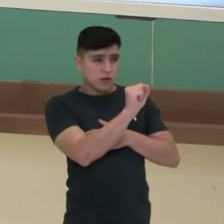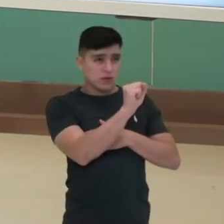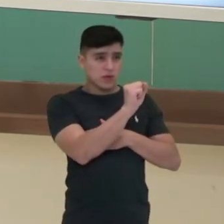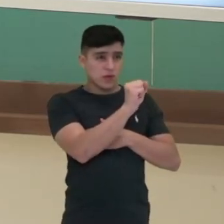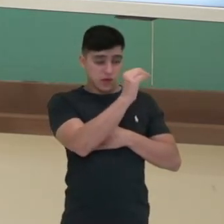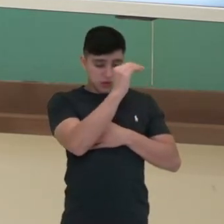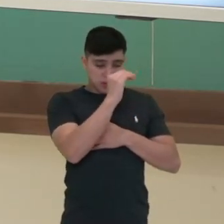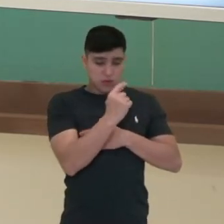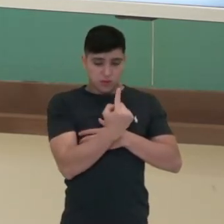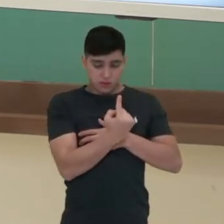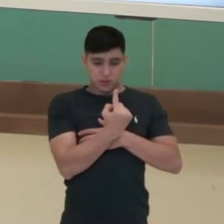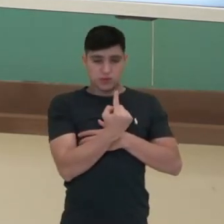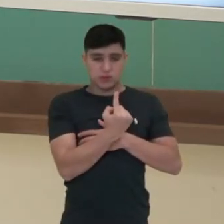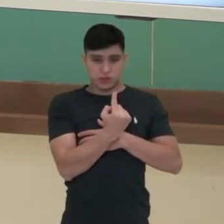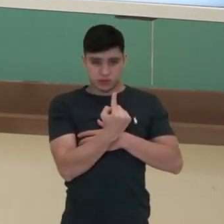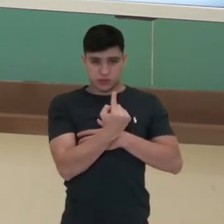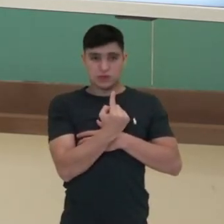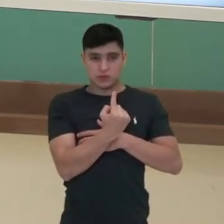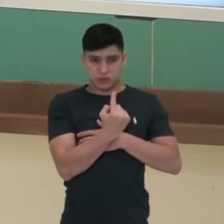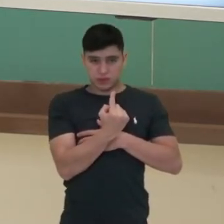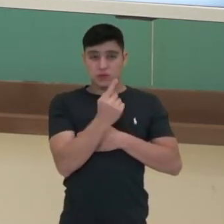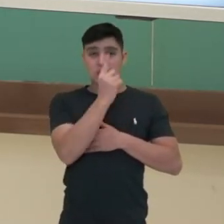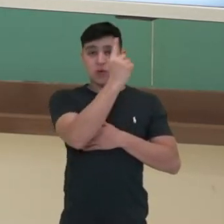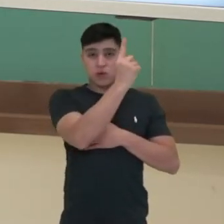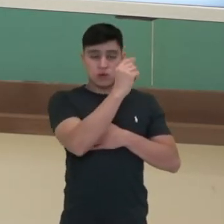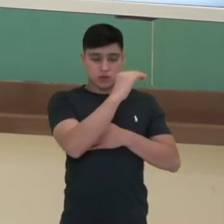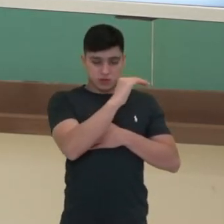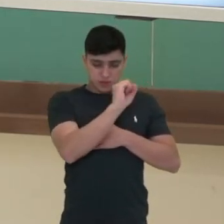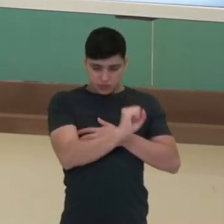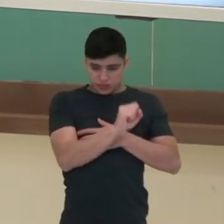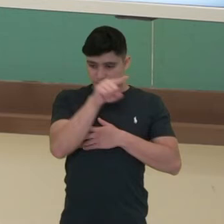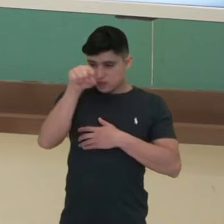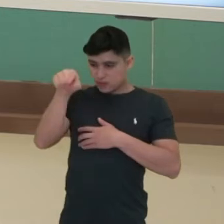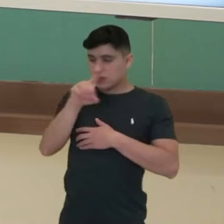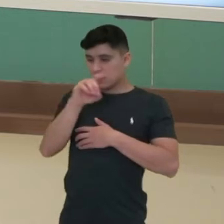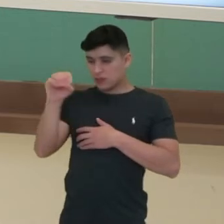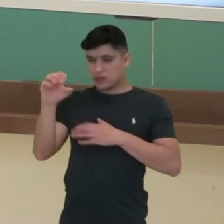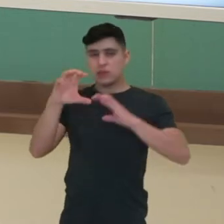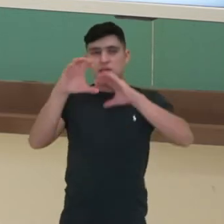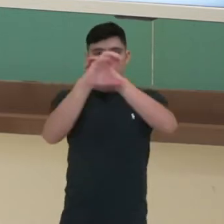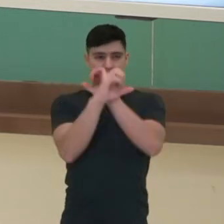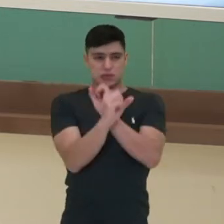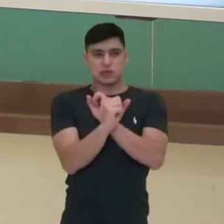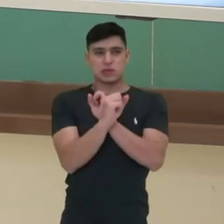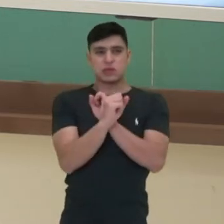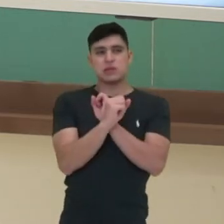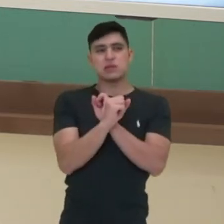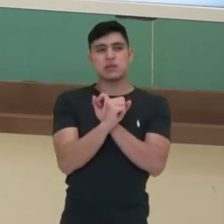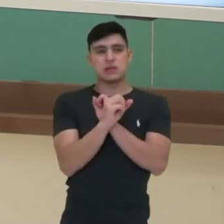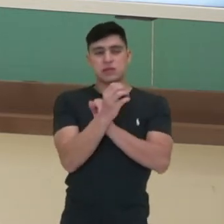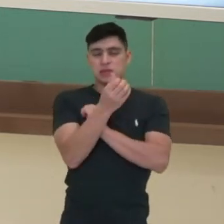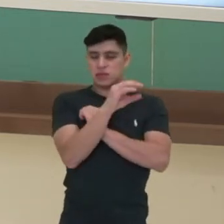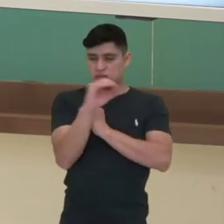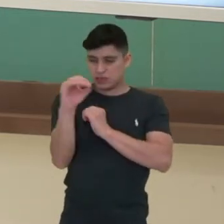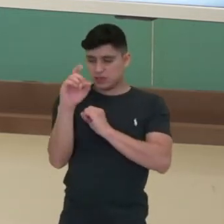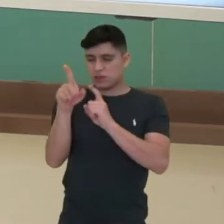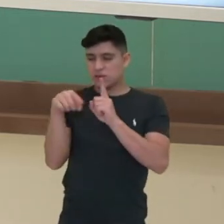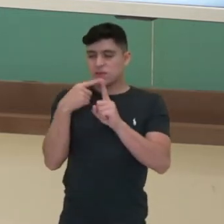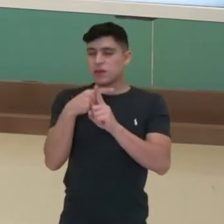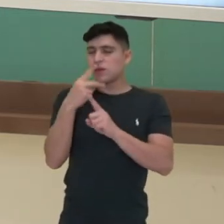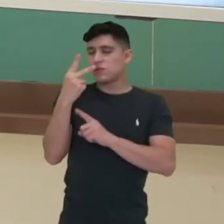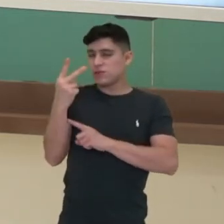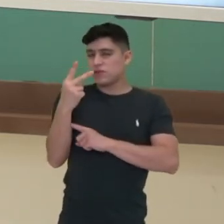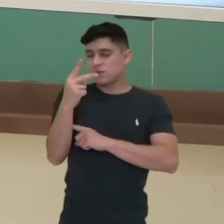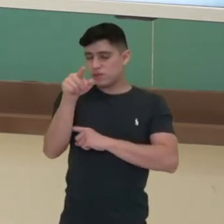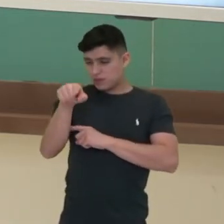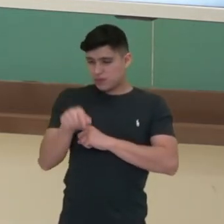ali, tá? Então, não faz que nem eu, não vai esquecer nenhum ali, tá, gente? Então, nós temos aqui somando 300, 300, 600, mais 2 vezes